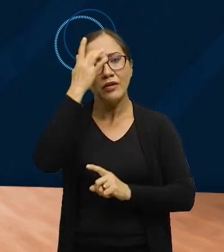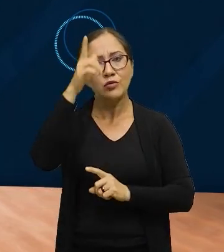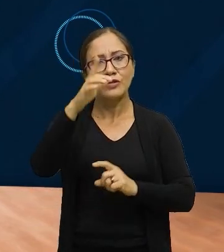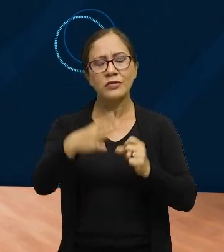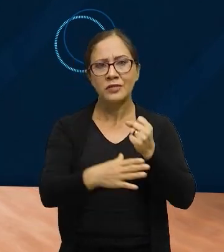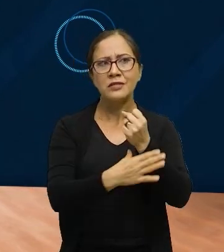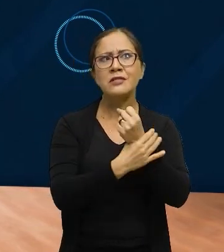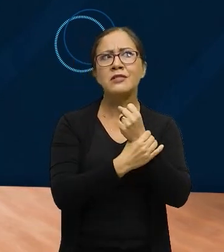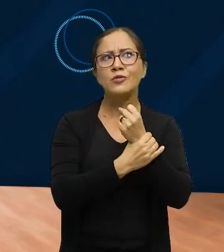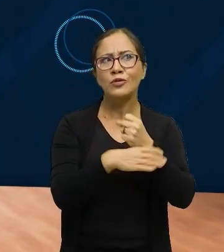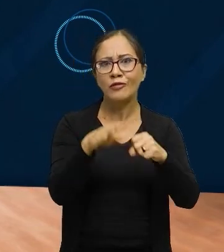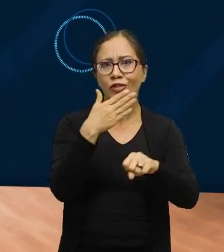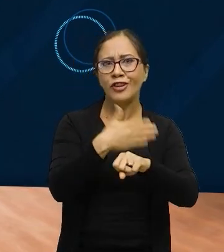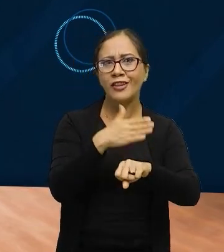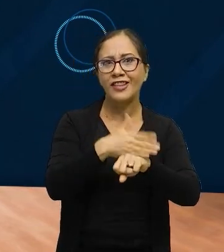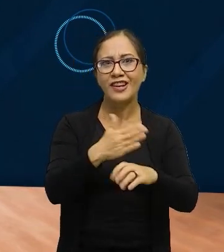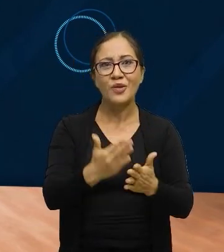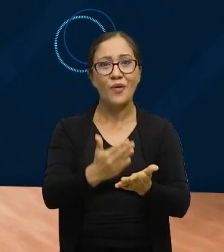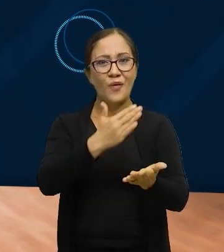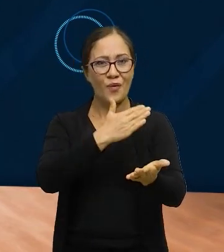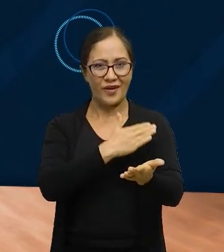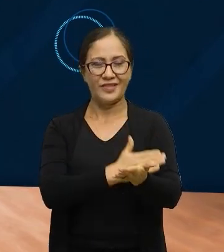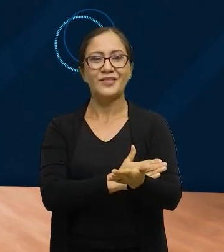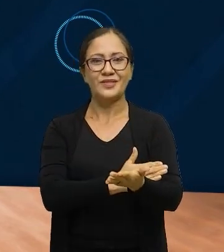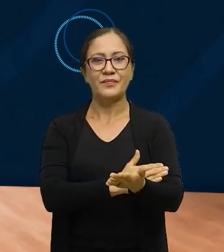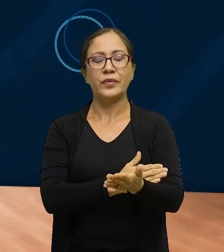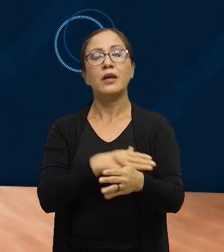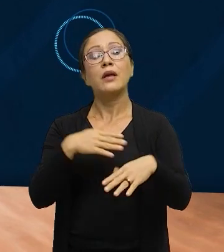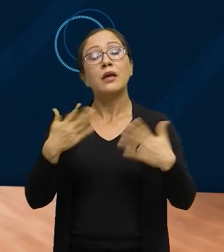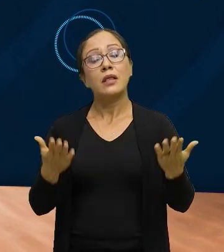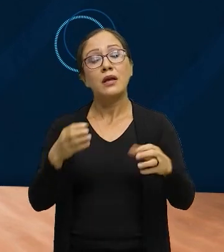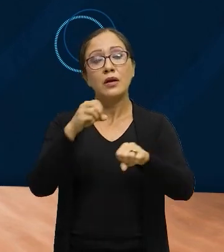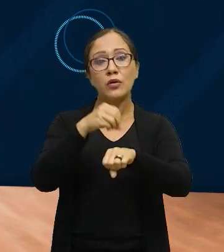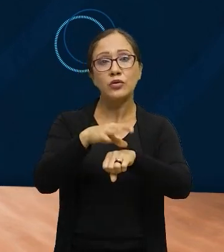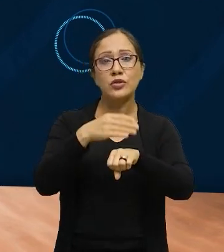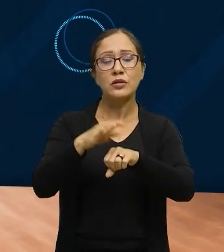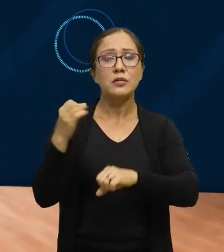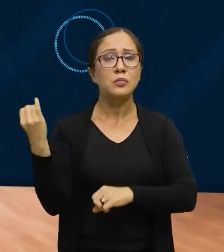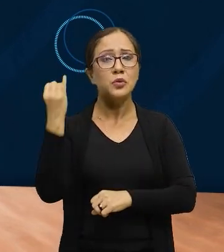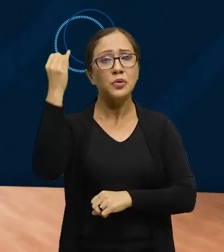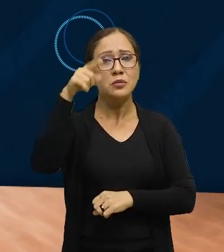você já faz um treino. Então, uma dica também muito preciosa é buscar